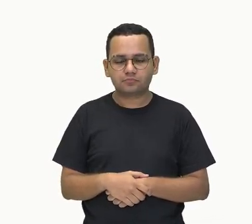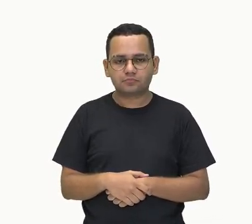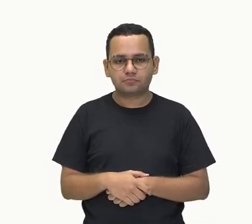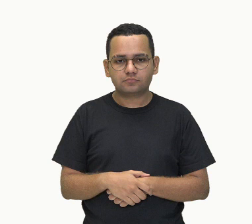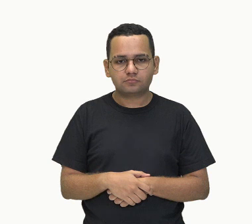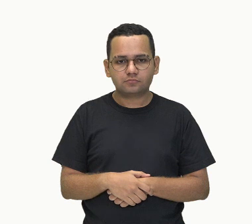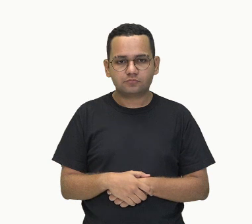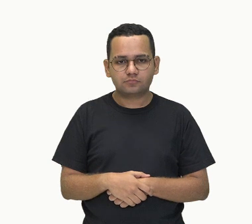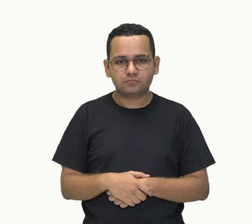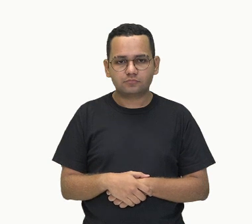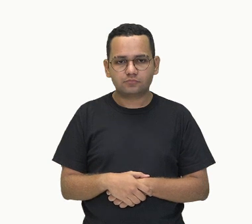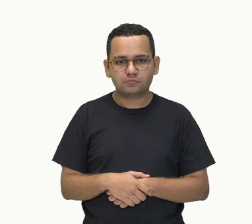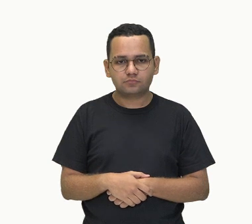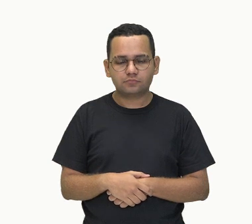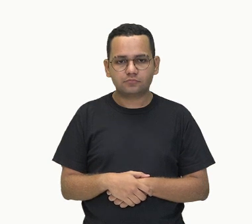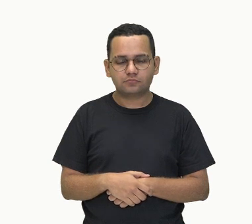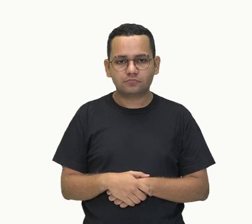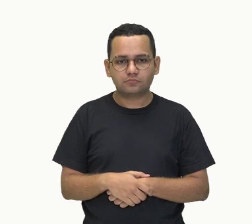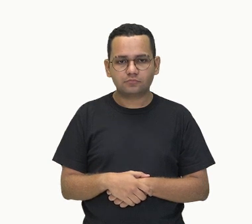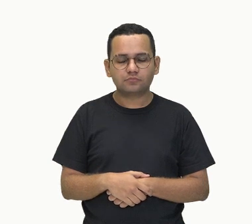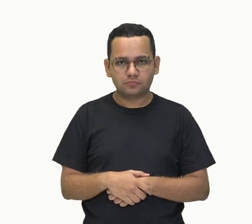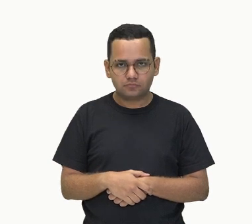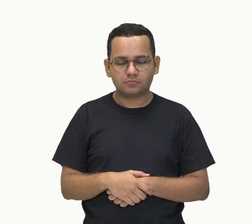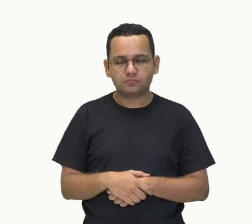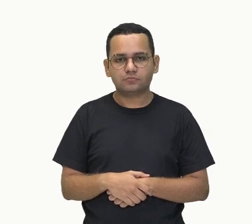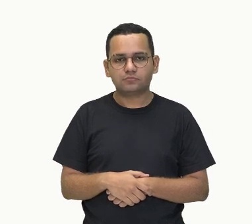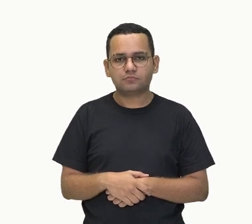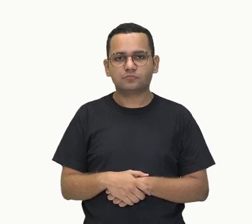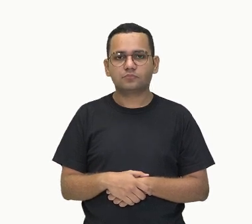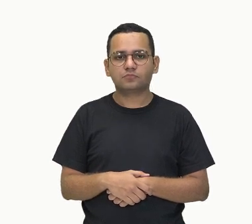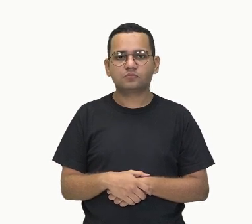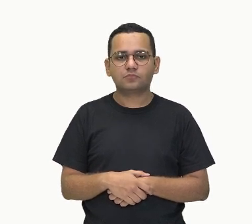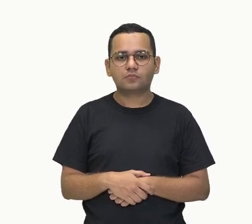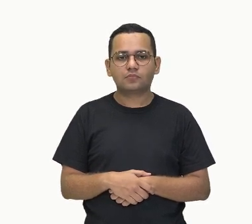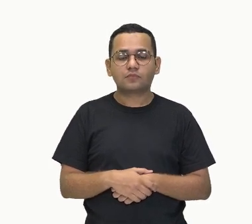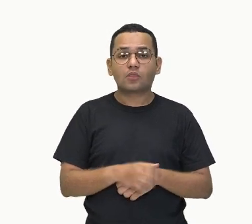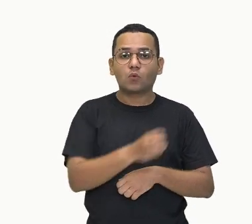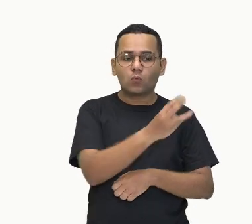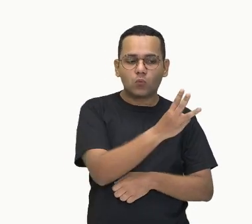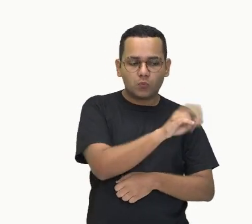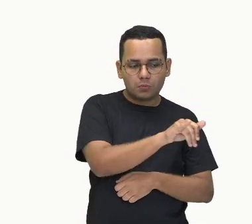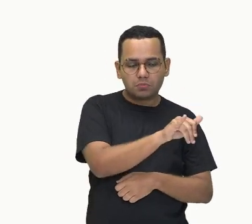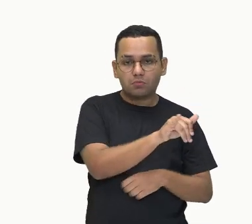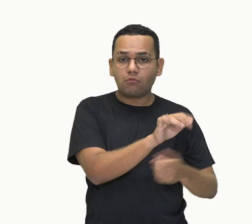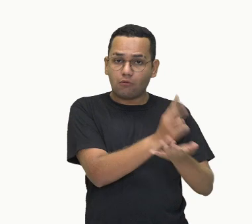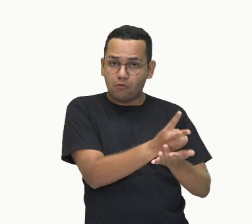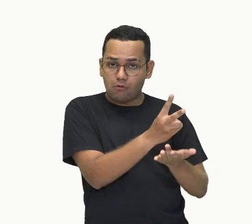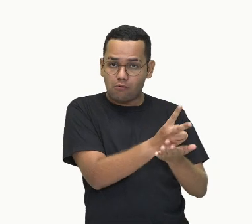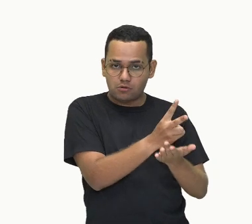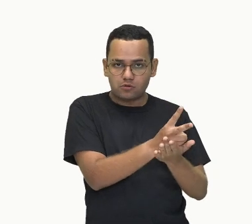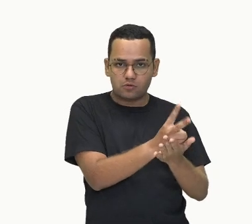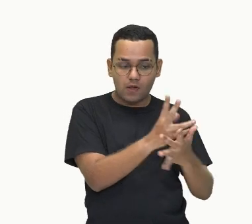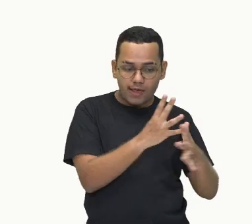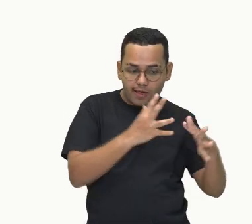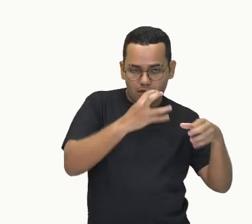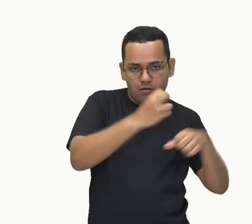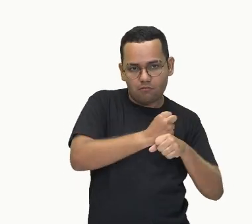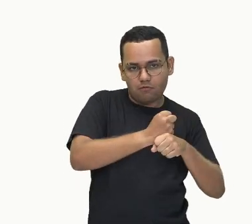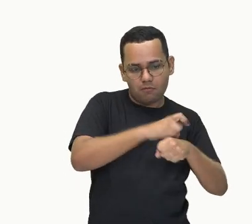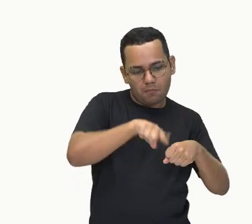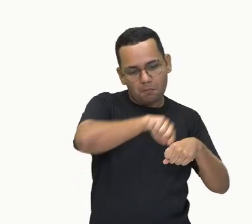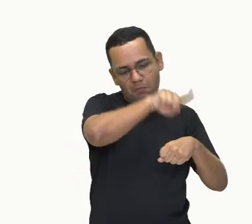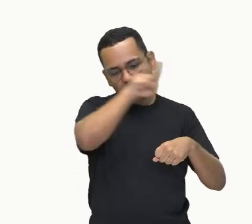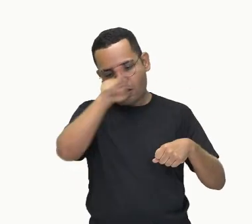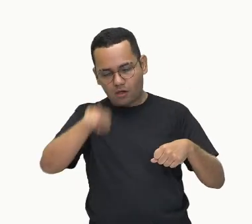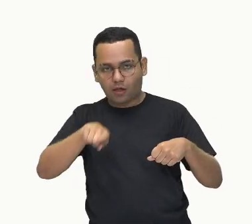vou deixar o 3x do primeiro membro e os outros eu vou levar lá para o segundo membro, o 5x e o 13, tá? Todos